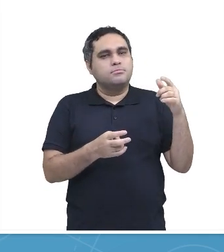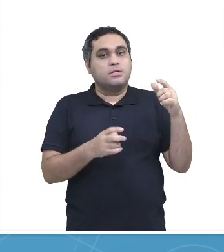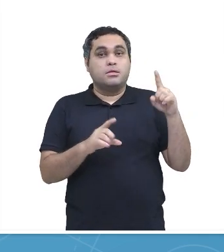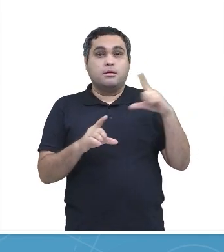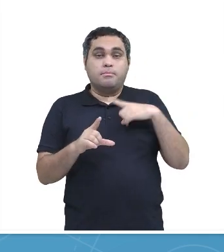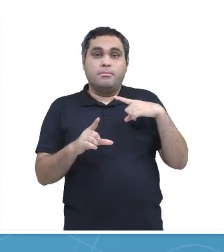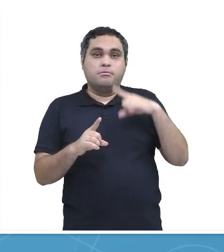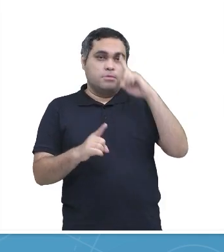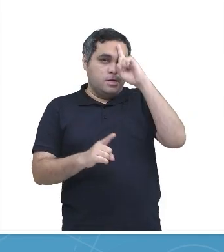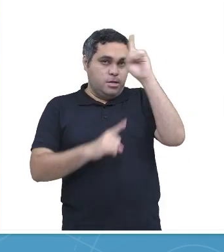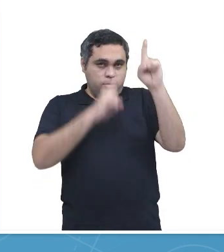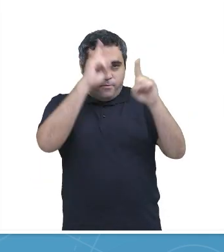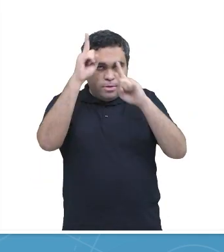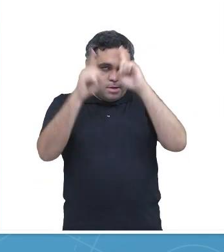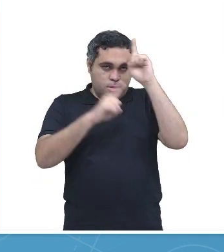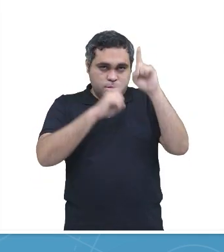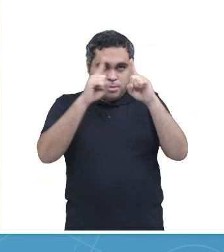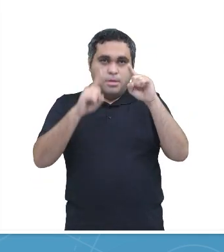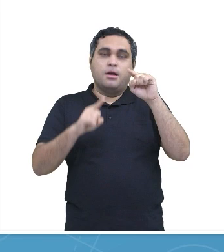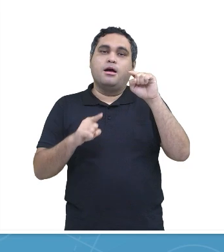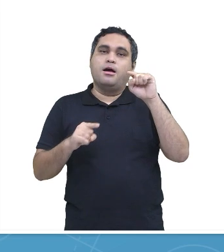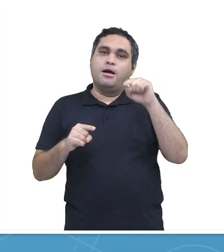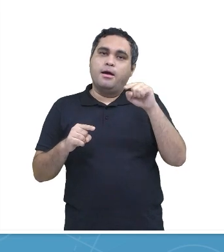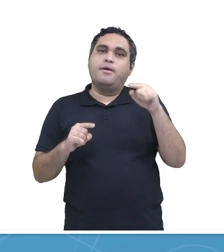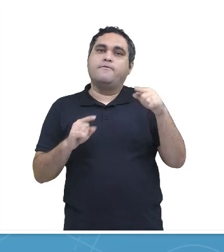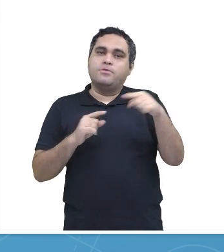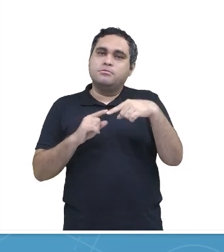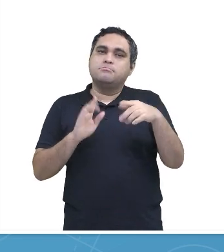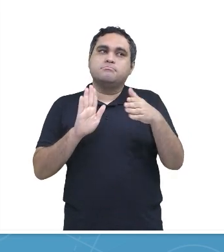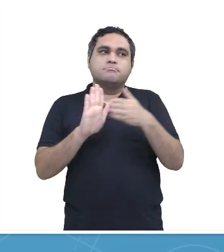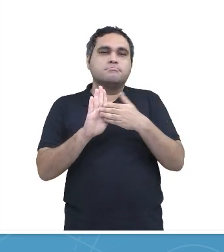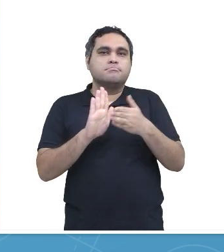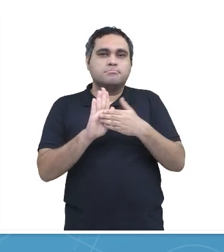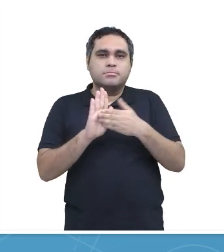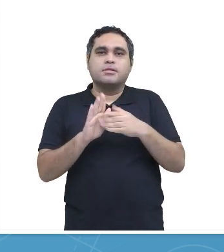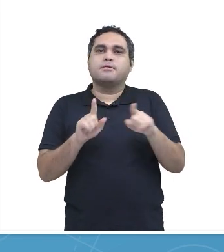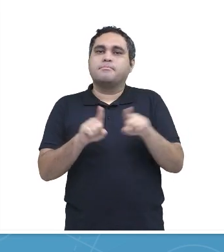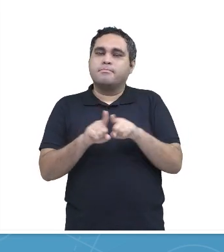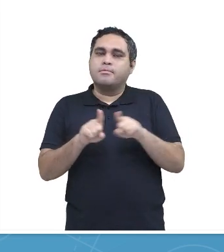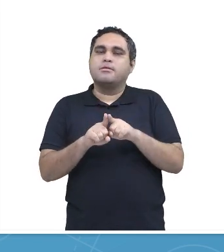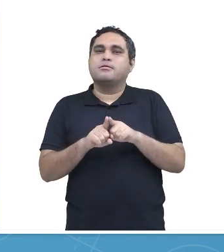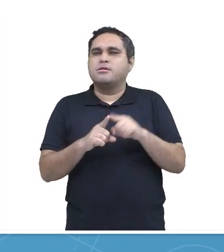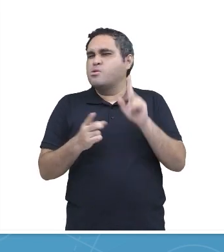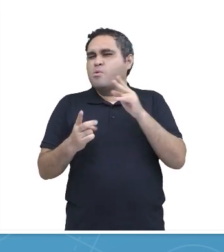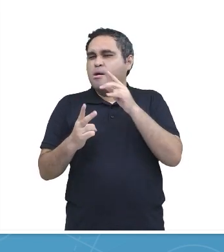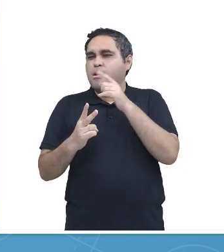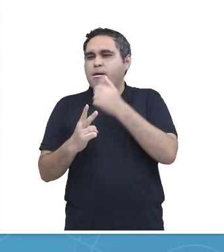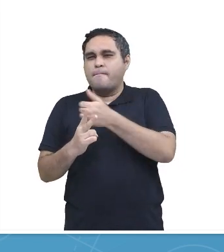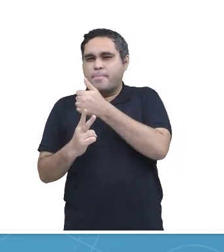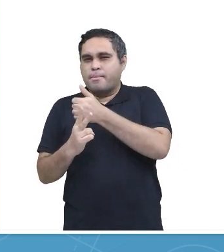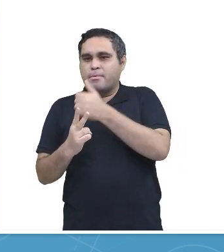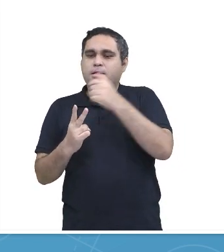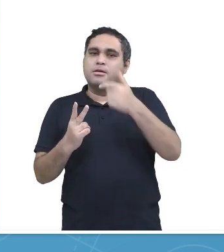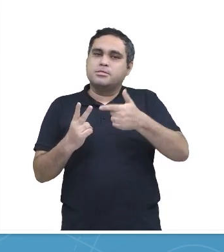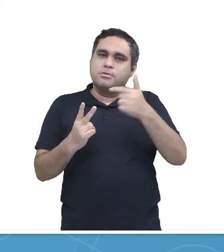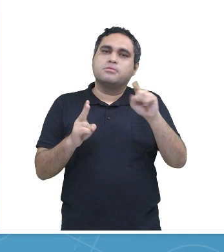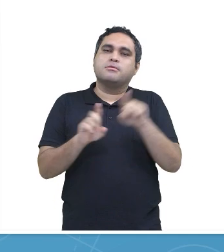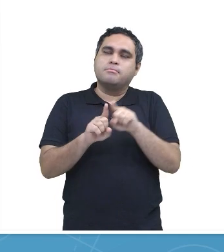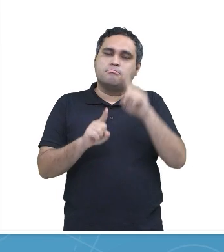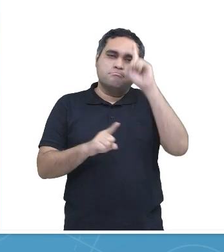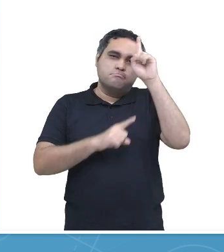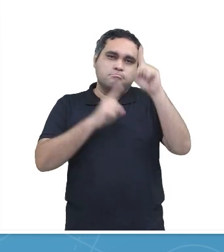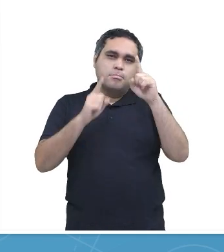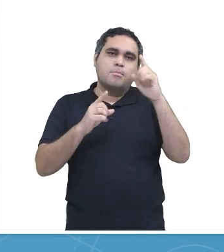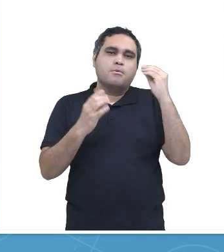também é uma das propostas para essa atividade, assim como a primeira, né, para vocês trabalharem a criatividade. Qualquer